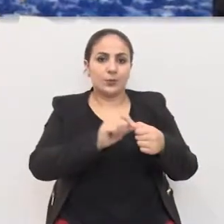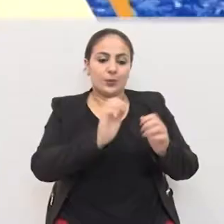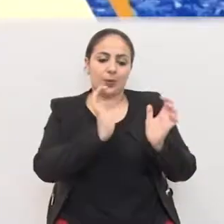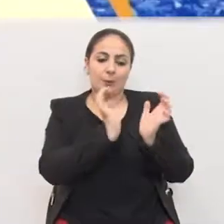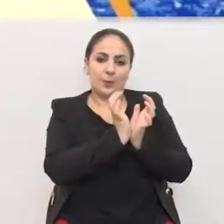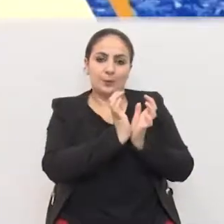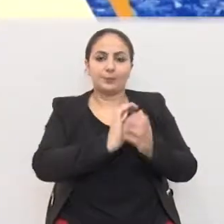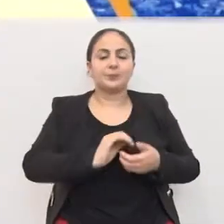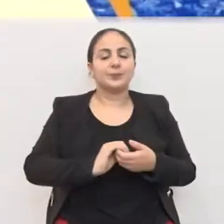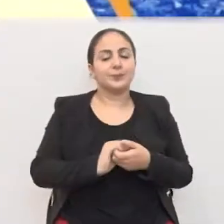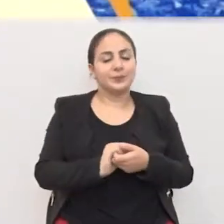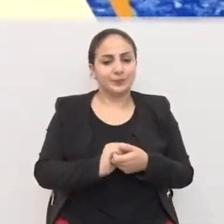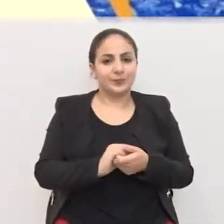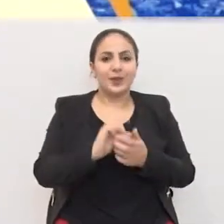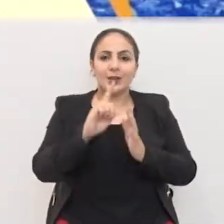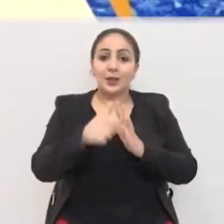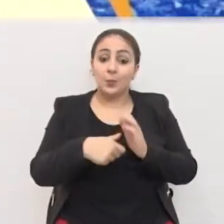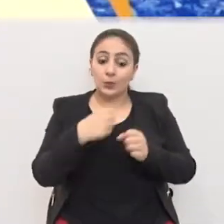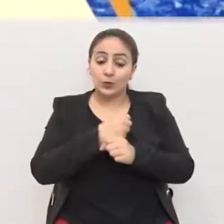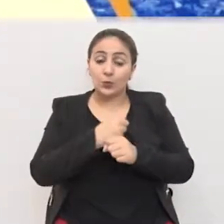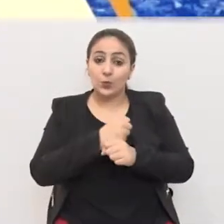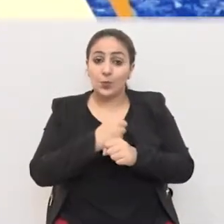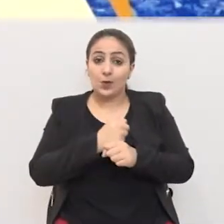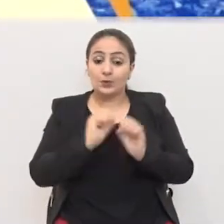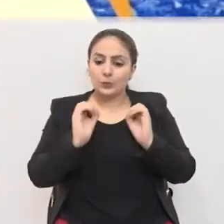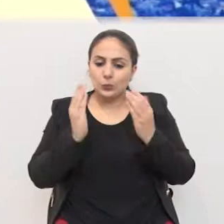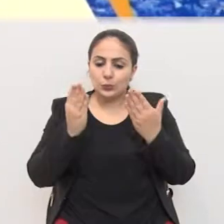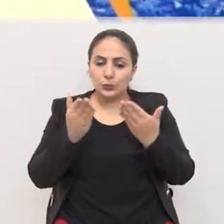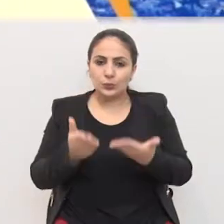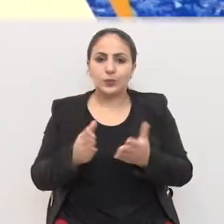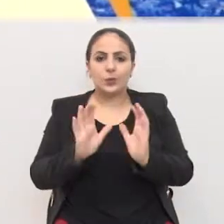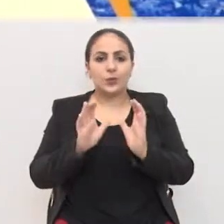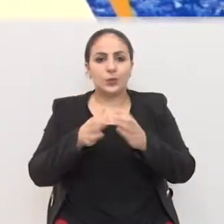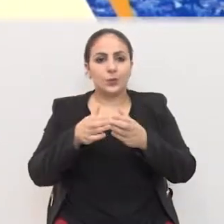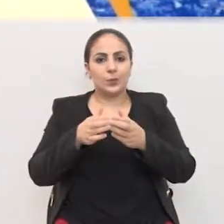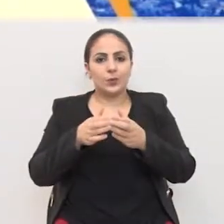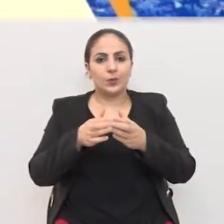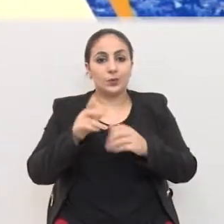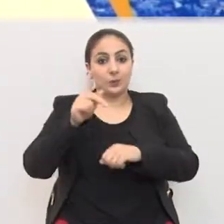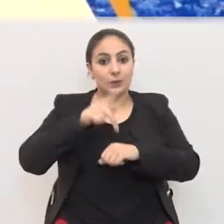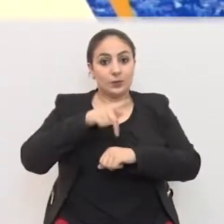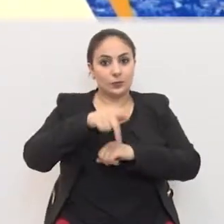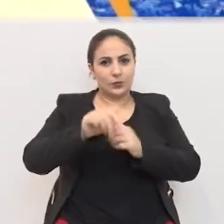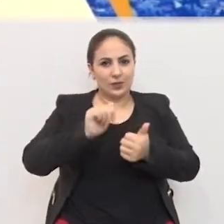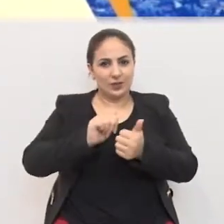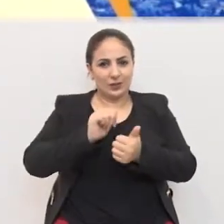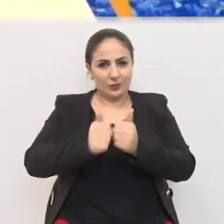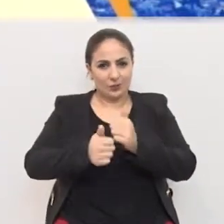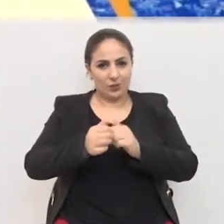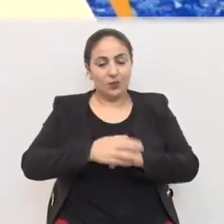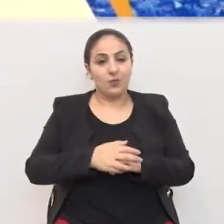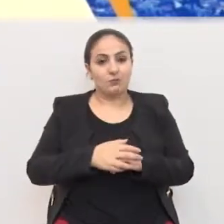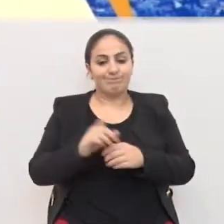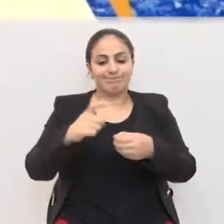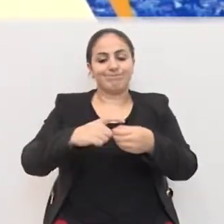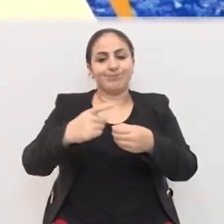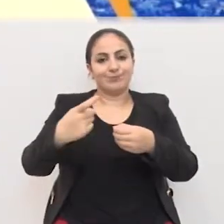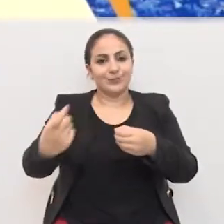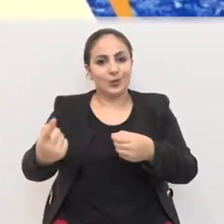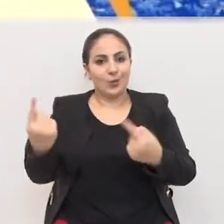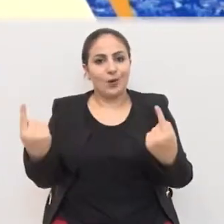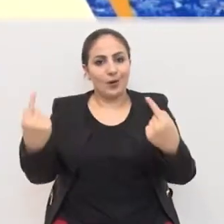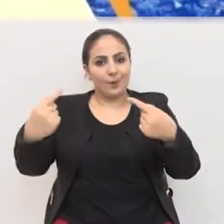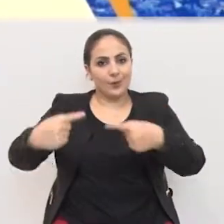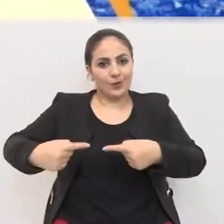APAE. Depois de um ano de intensa dedicação, a equipe do Passo Fundo foi eliminada do Campeonato Gaúcho